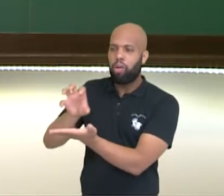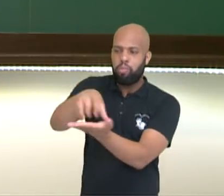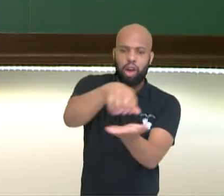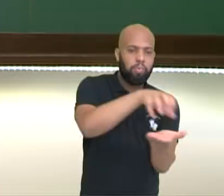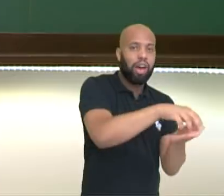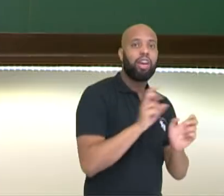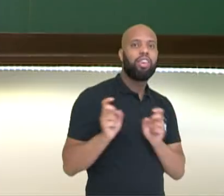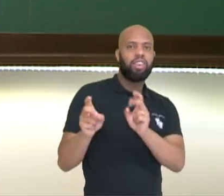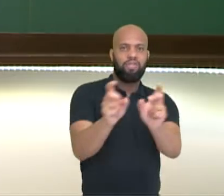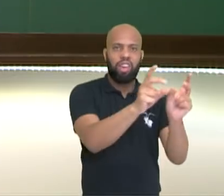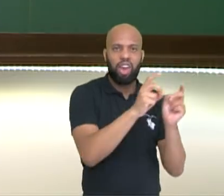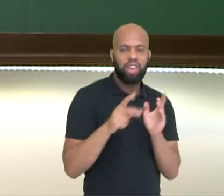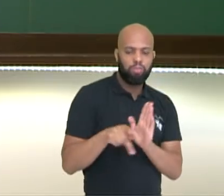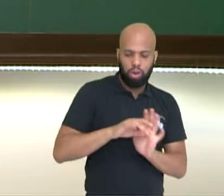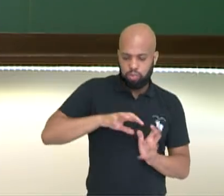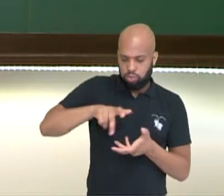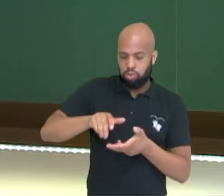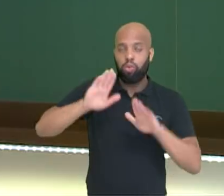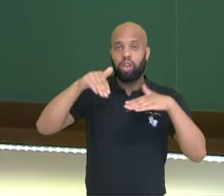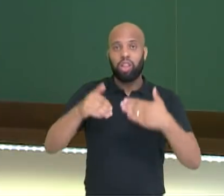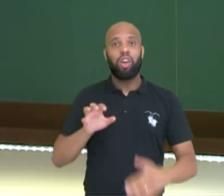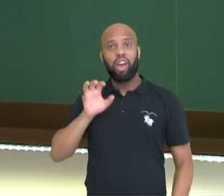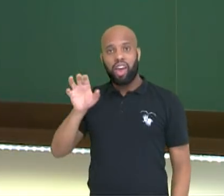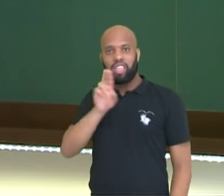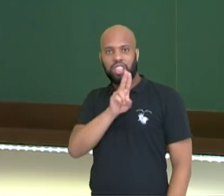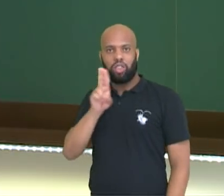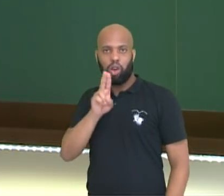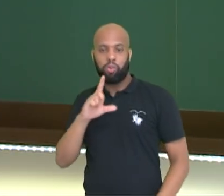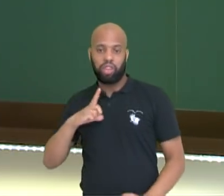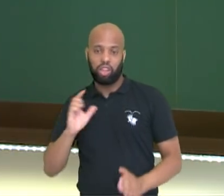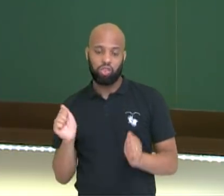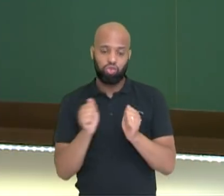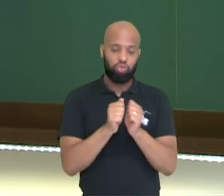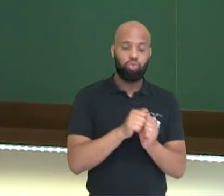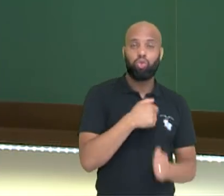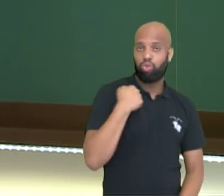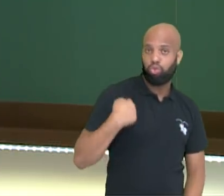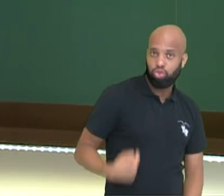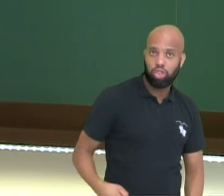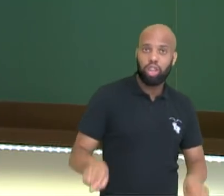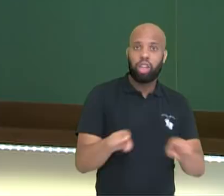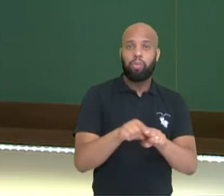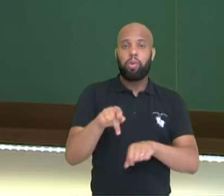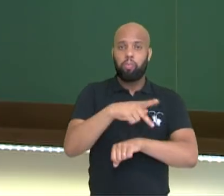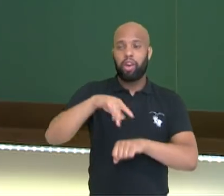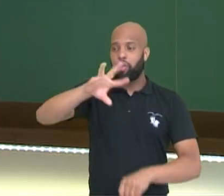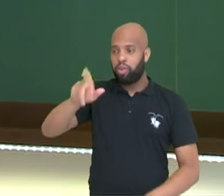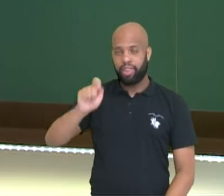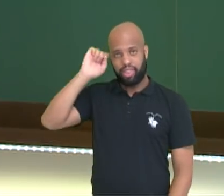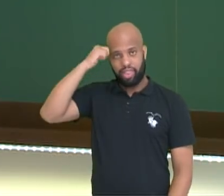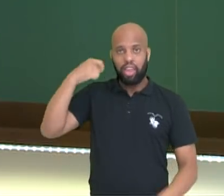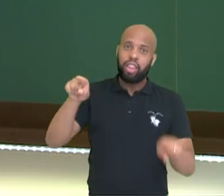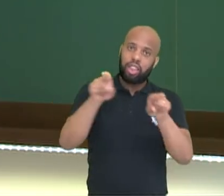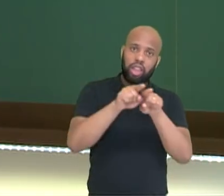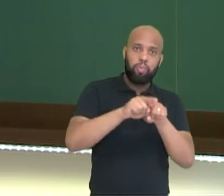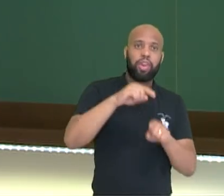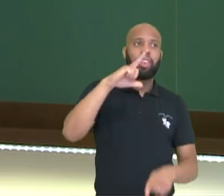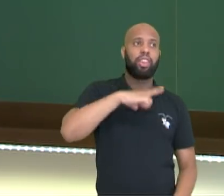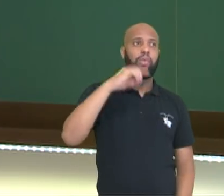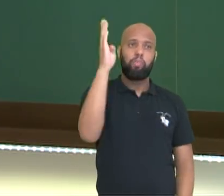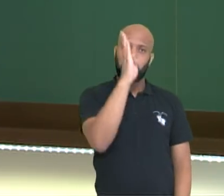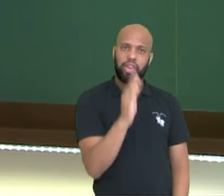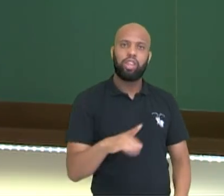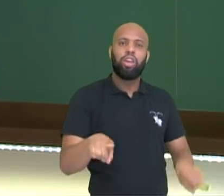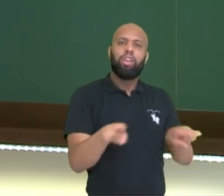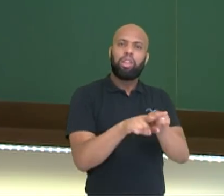para o mundo. Então essa classificação ela coloca China, coloca países africanos, coloca Brasil,